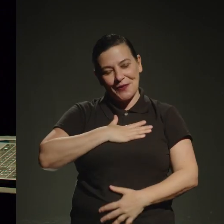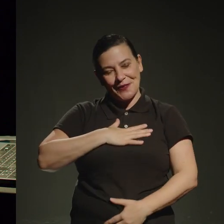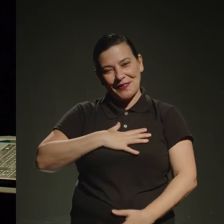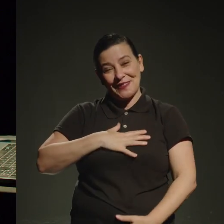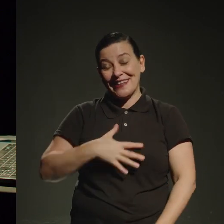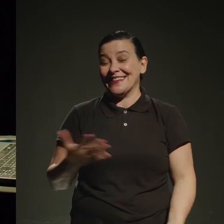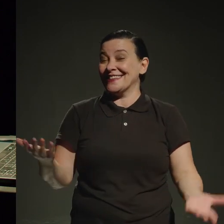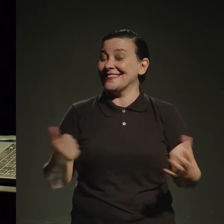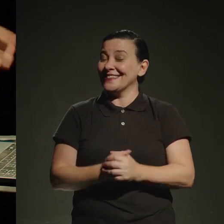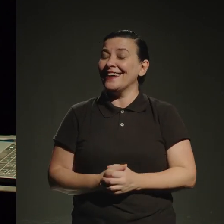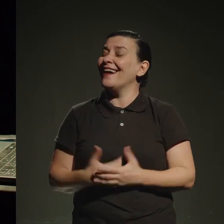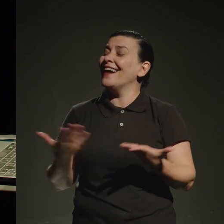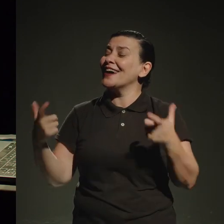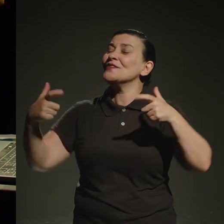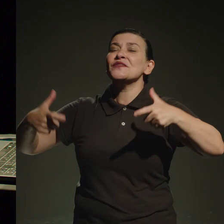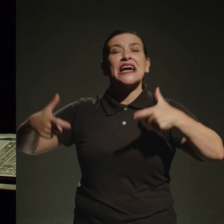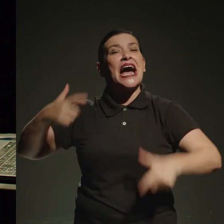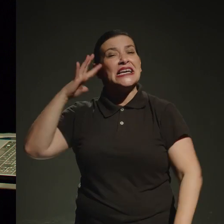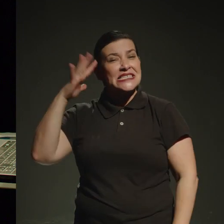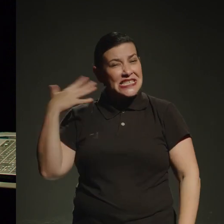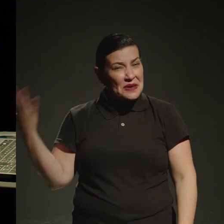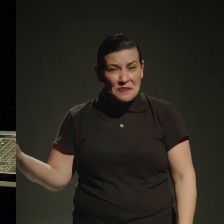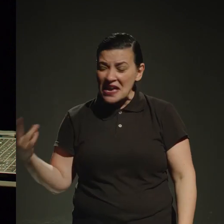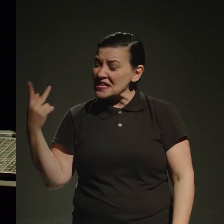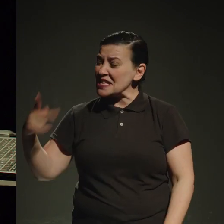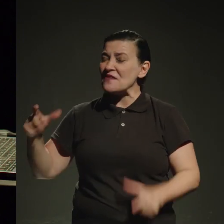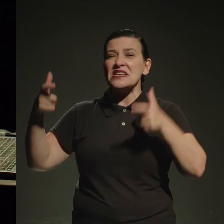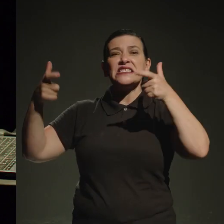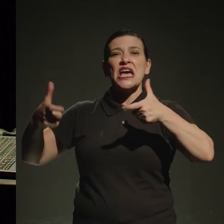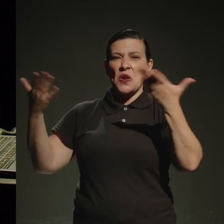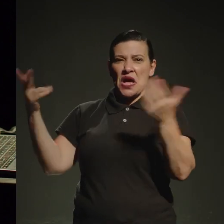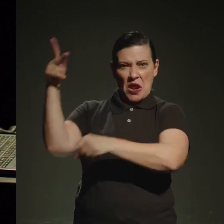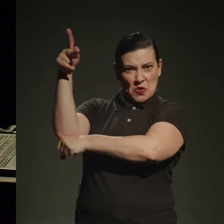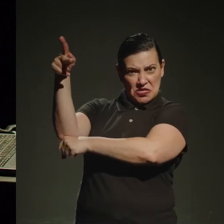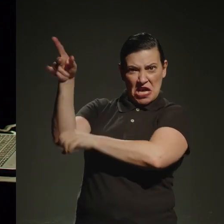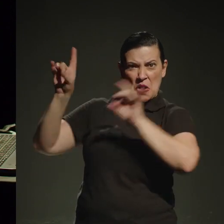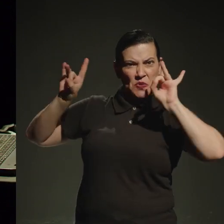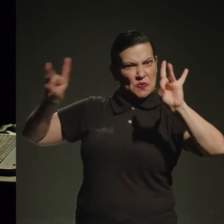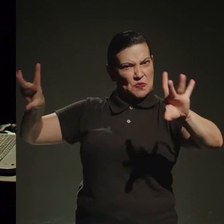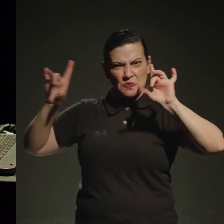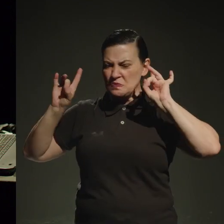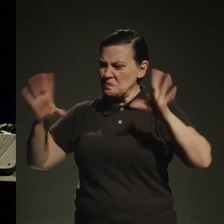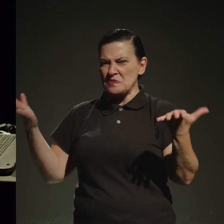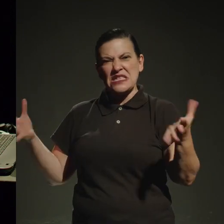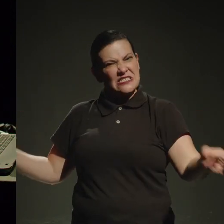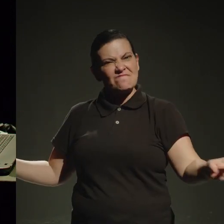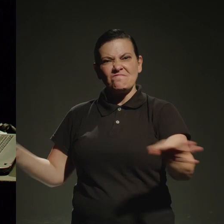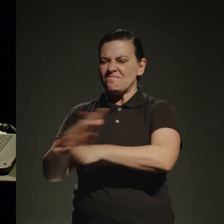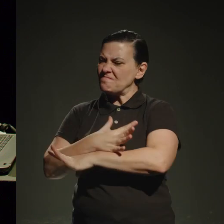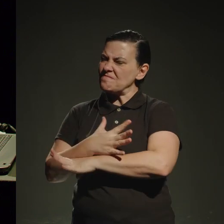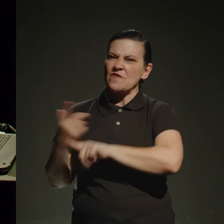Onde pensas que estás? Refestelado numa hospedaria 5 estrelas? Vamos, acaba logo com esta bosta desse teu